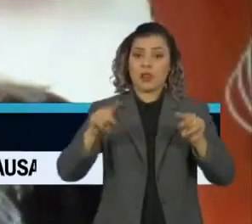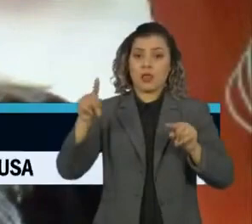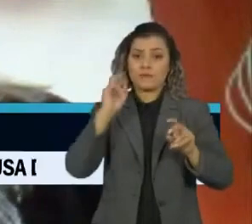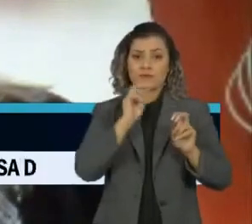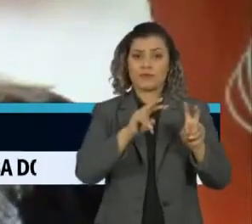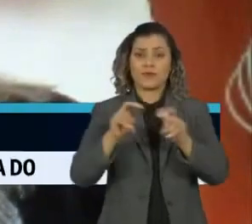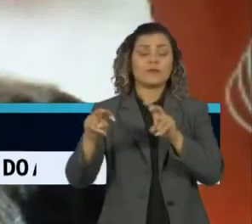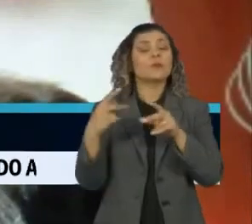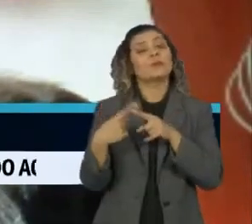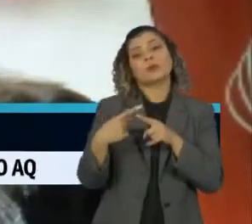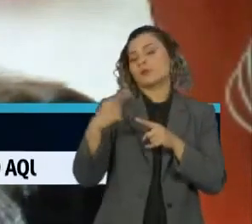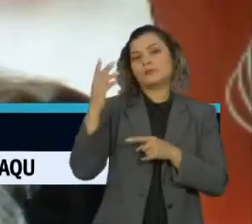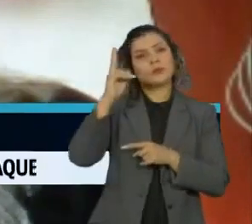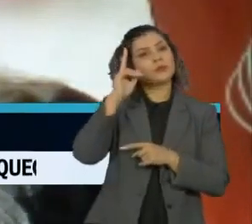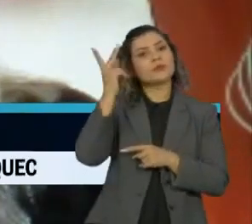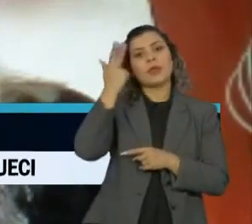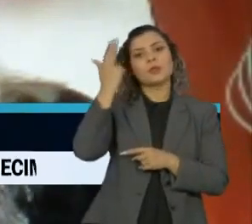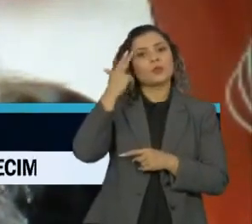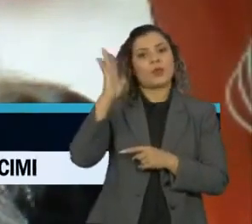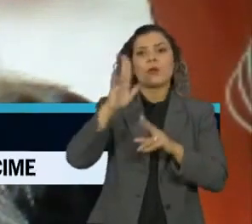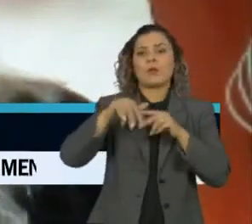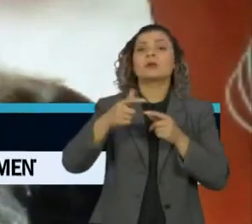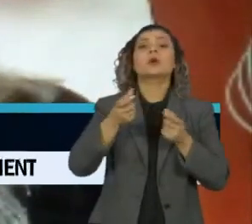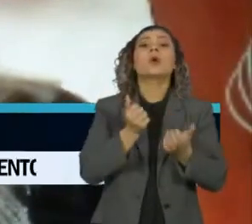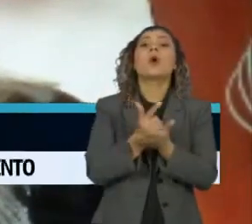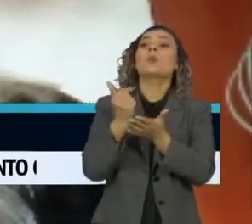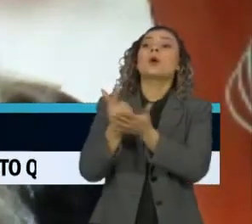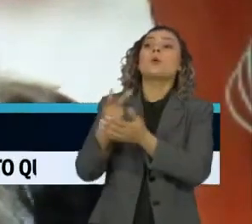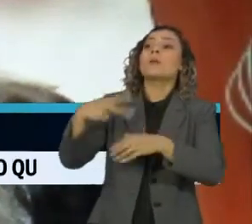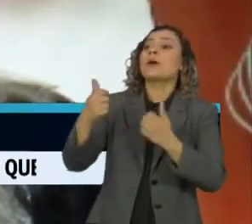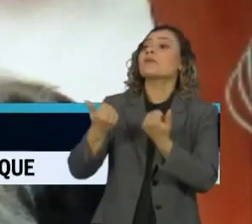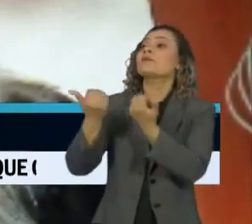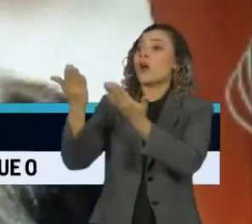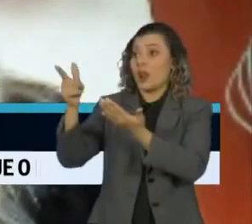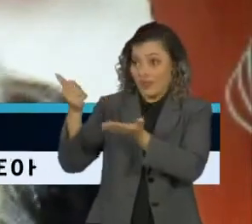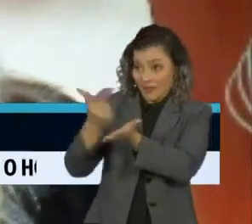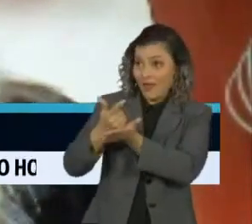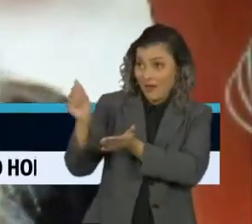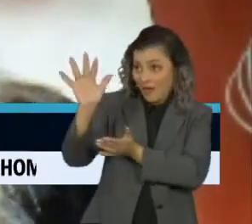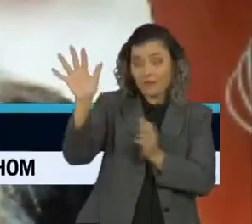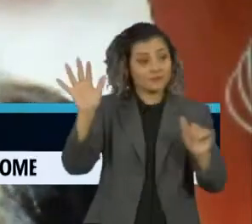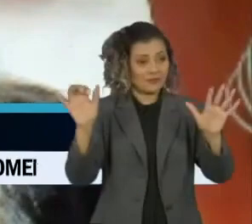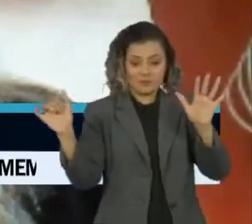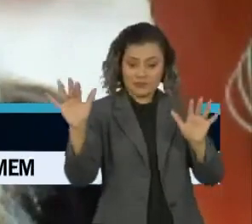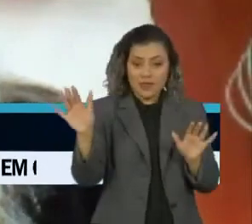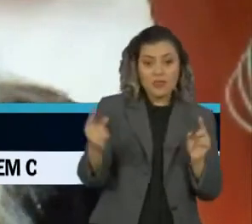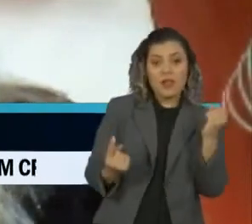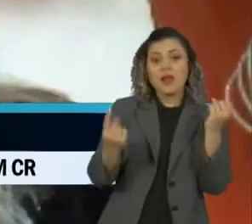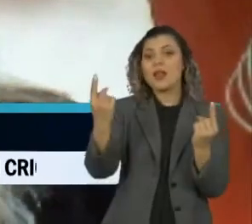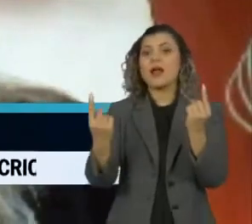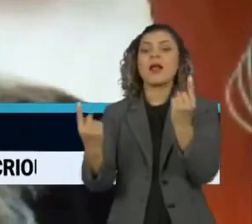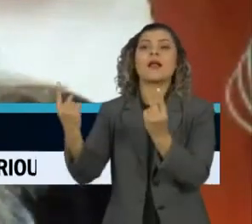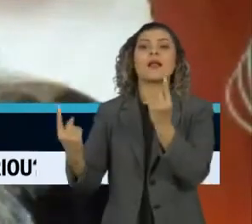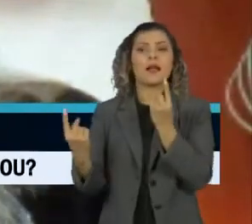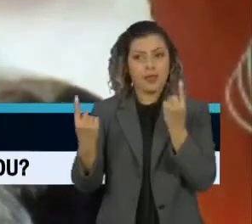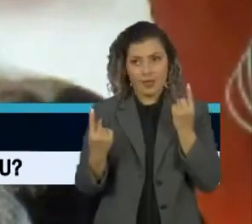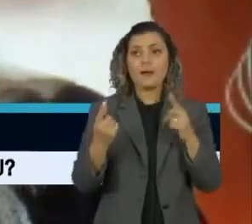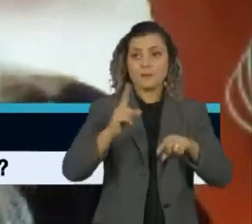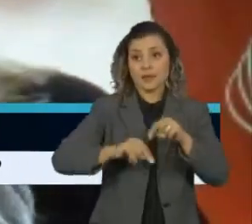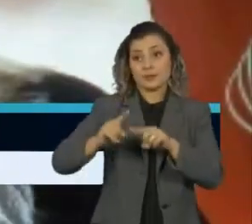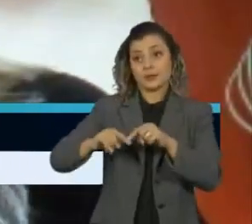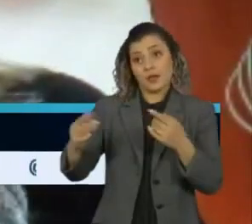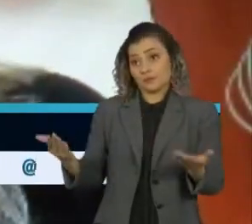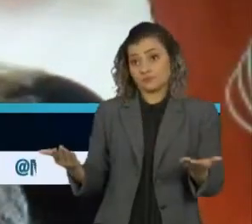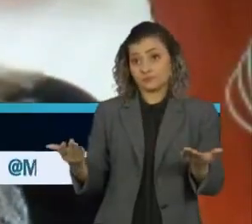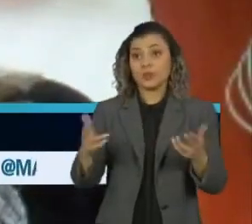um exemplo clássico da lei de oferta e da demanda, né, na qual os valores são determinados de acordo com a quantidade de produtos